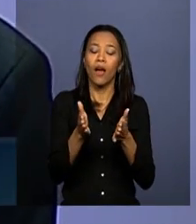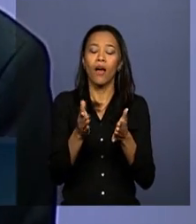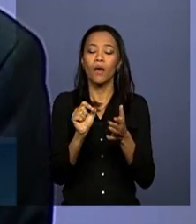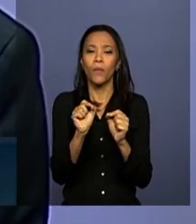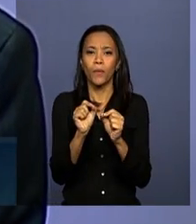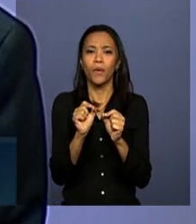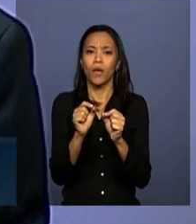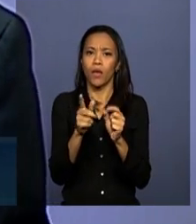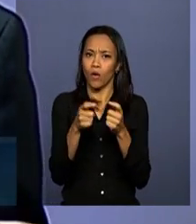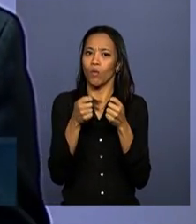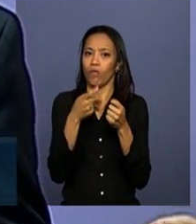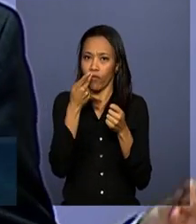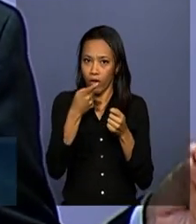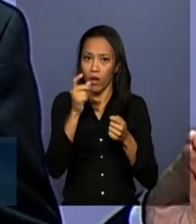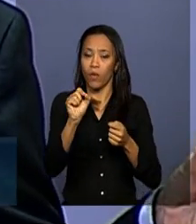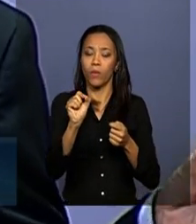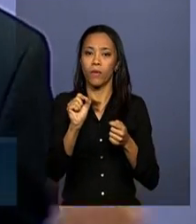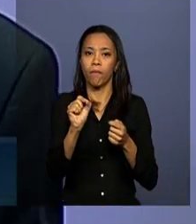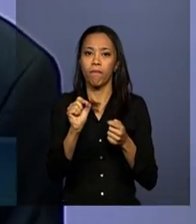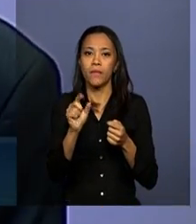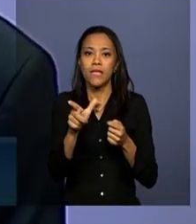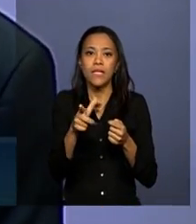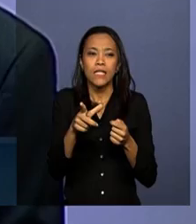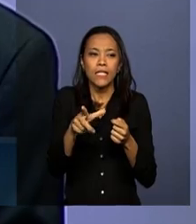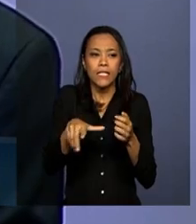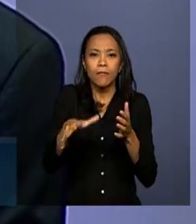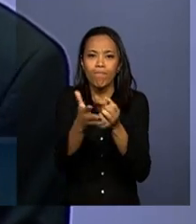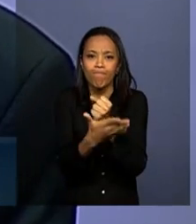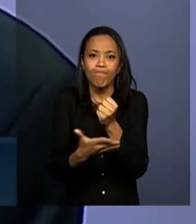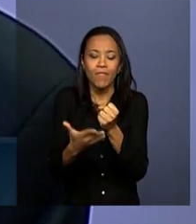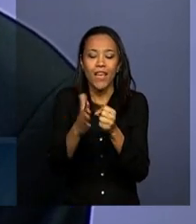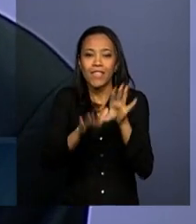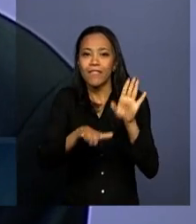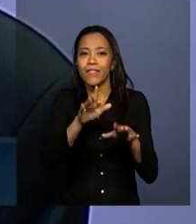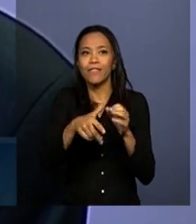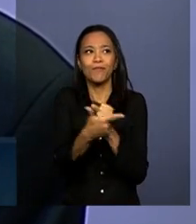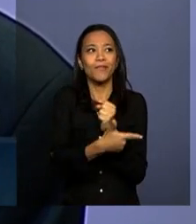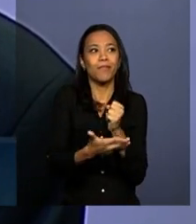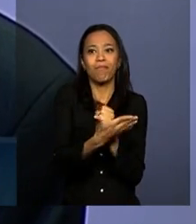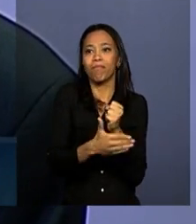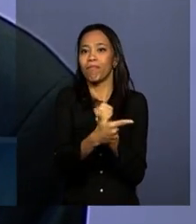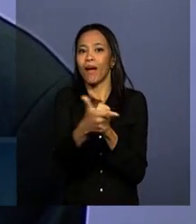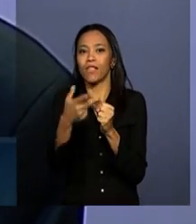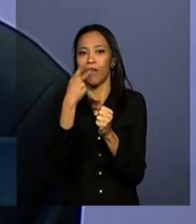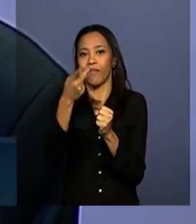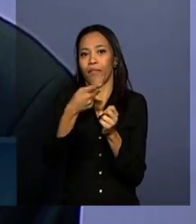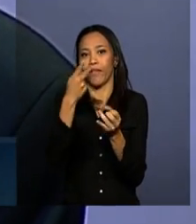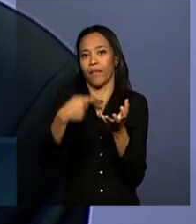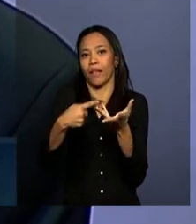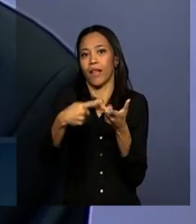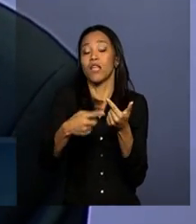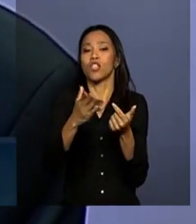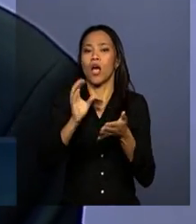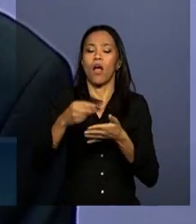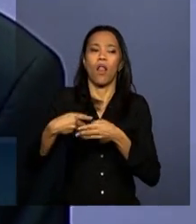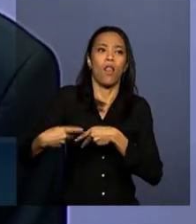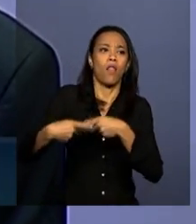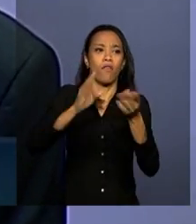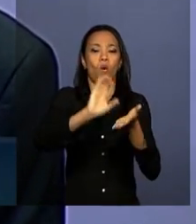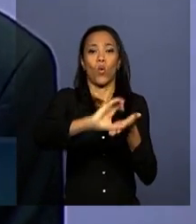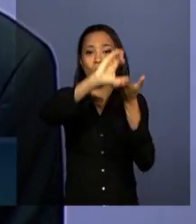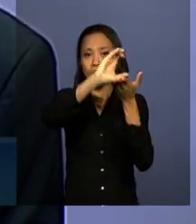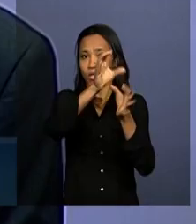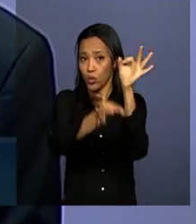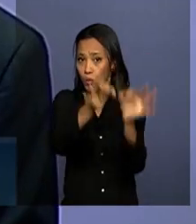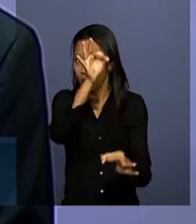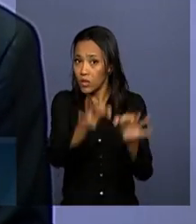locais, eu insisto, sem um embasamento geral, que muitas vezes, em algumas circunstâncias, levaram ao Conselho Nacional de Justiça, a uma série